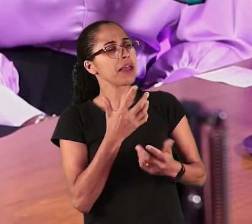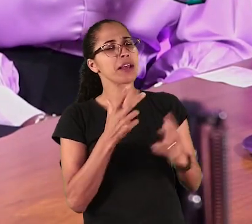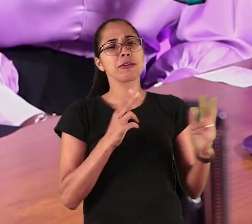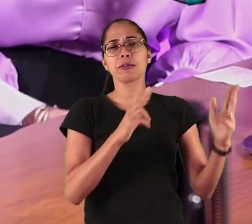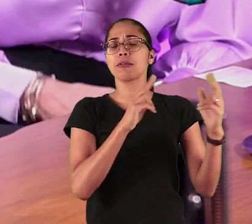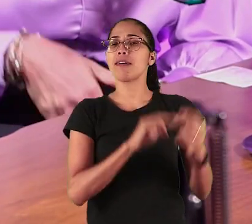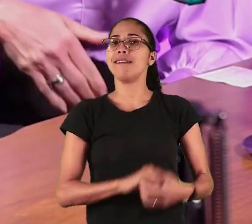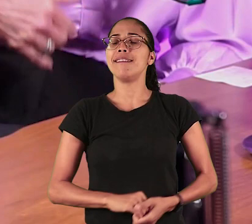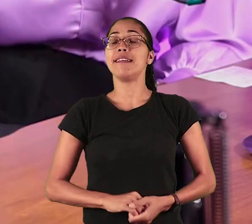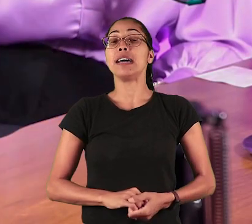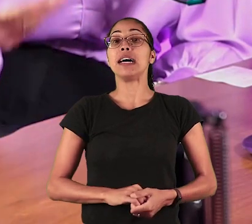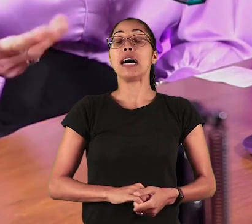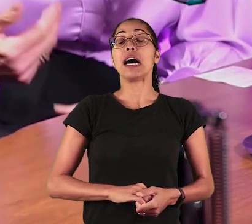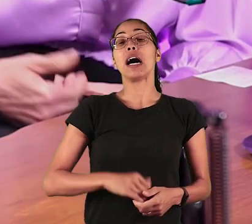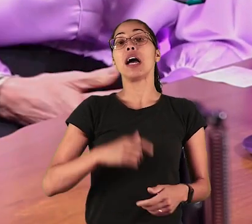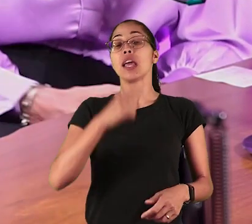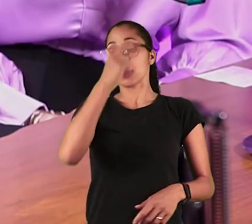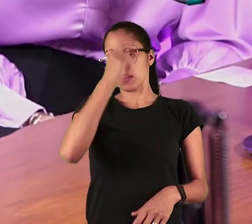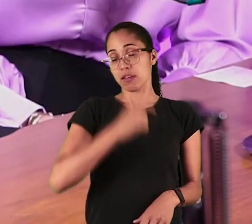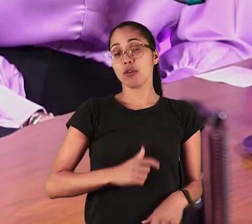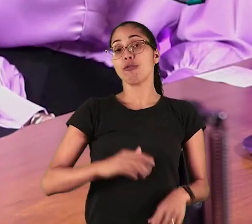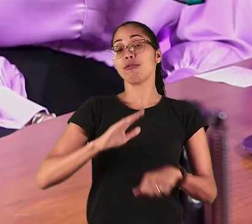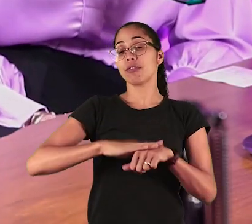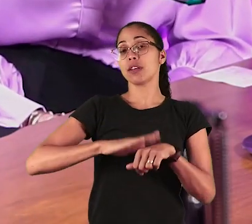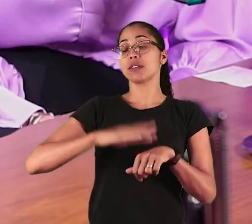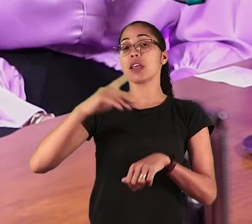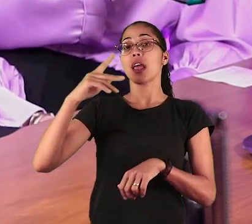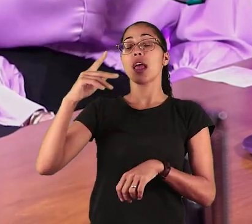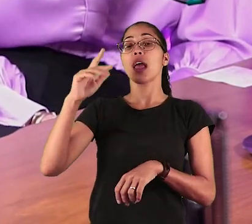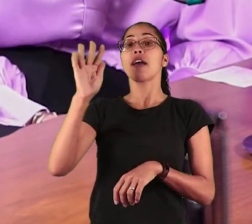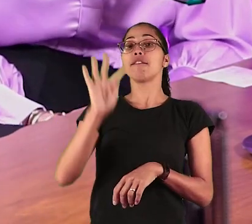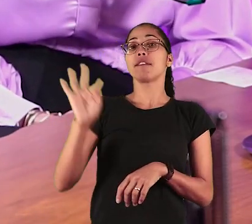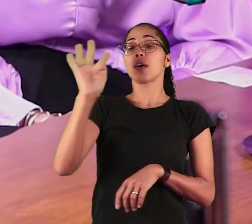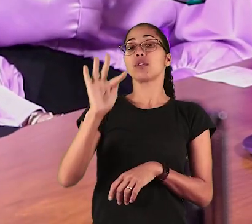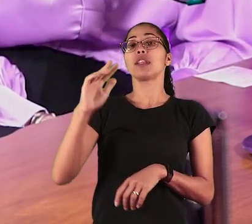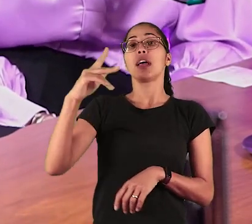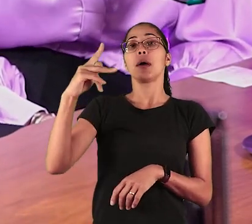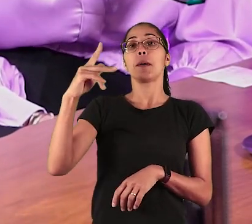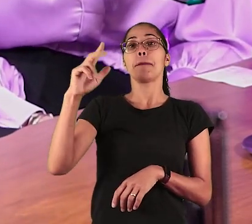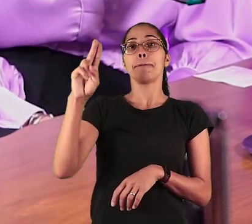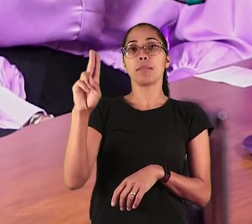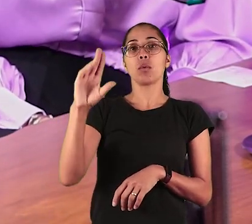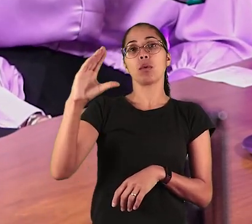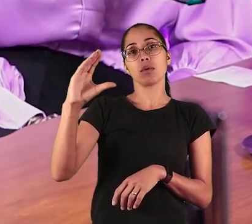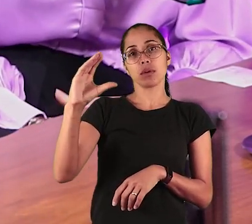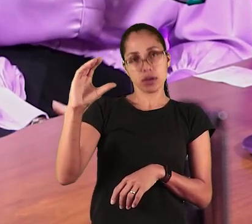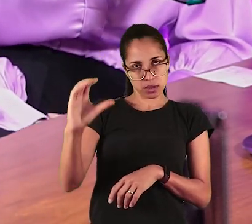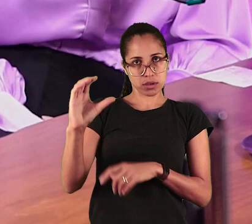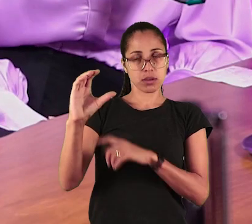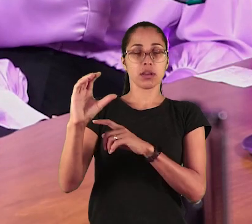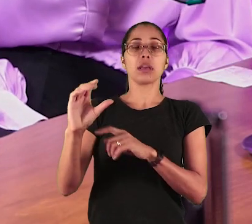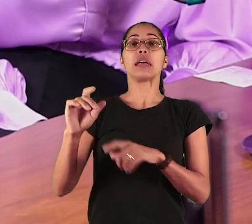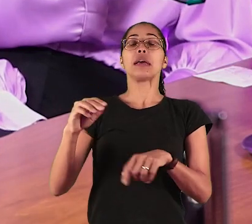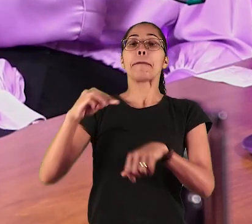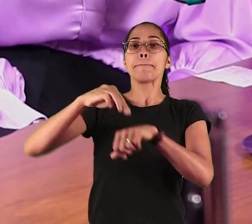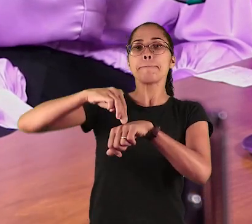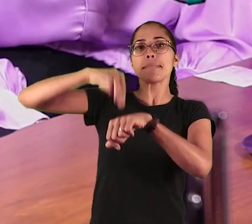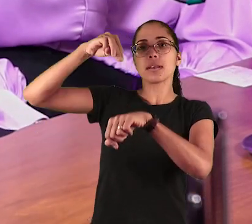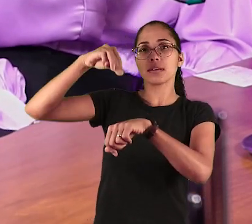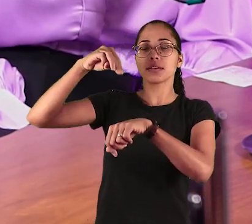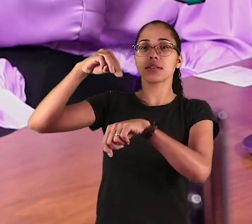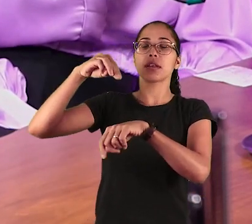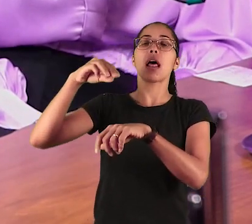na PUC no Rio e depois eu fiz mestrado na Fundação Getúlio Vargas também no Rio de Janeiro terminado o mestrado